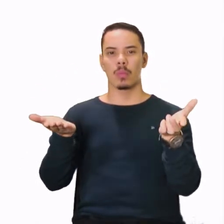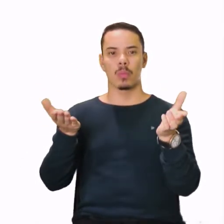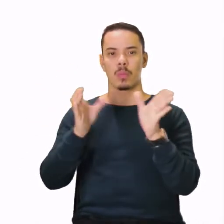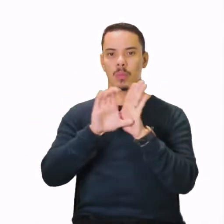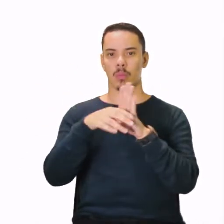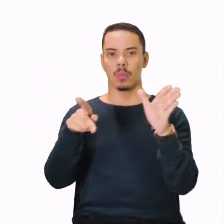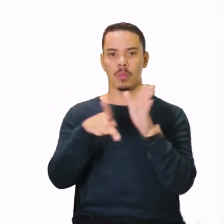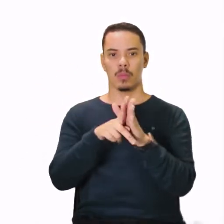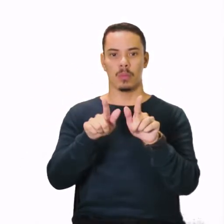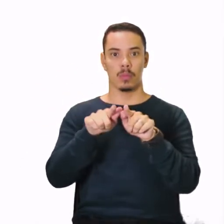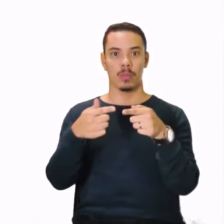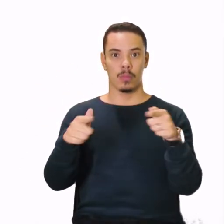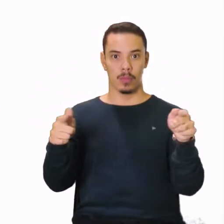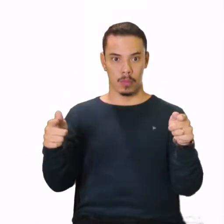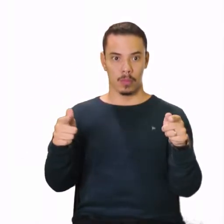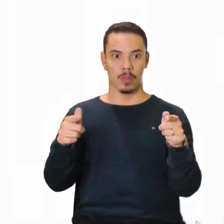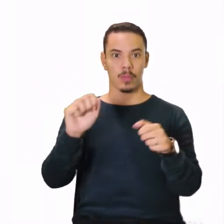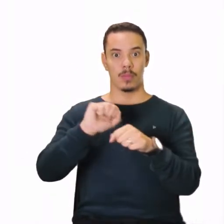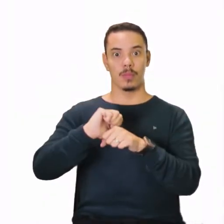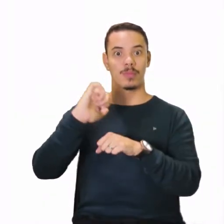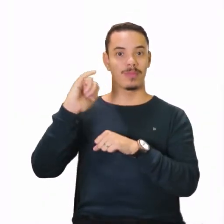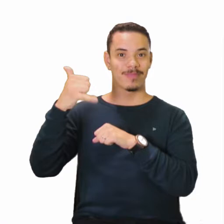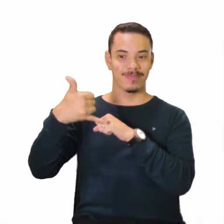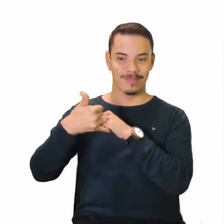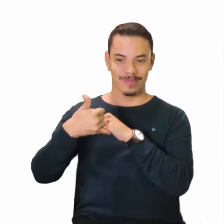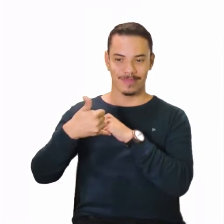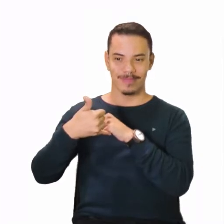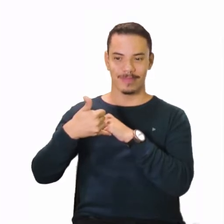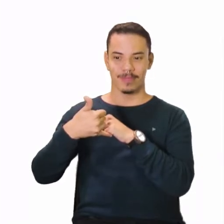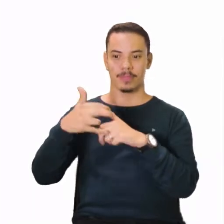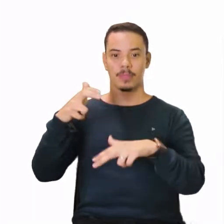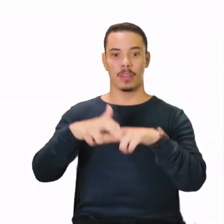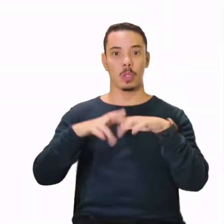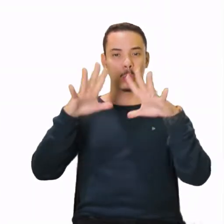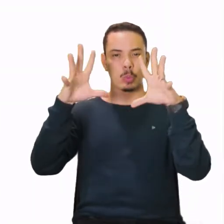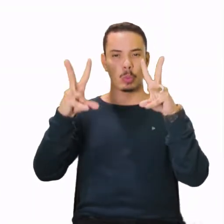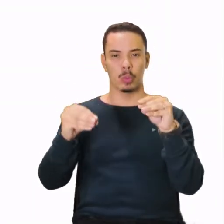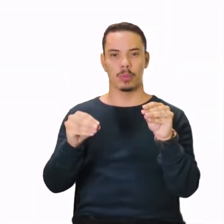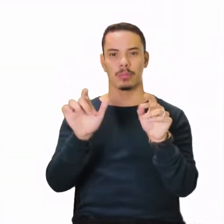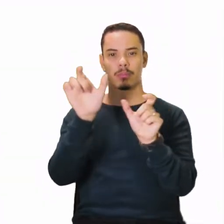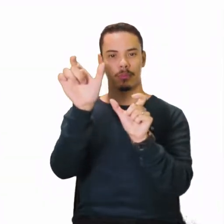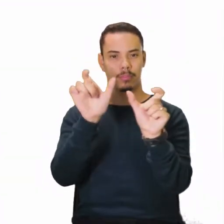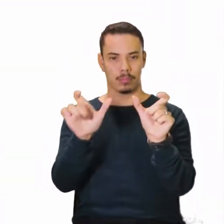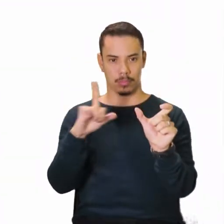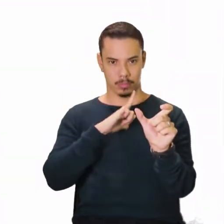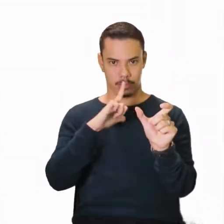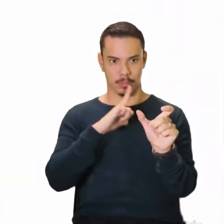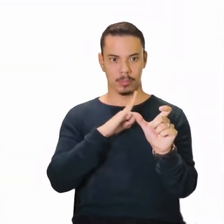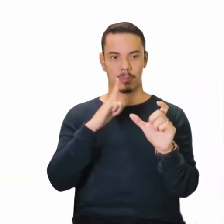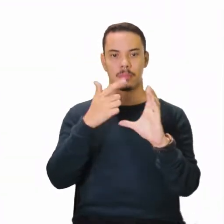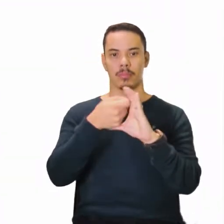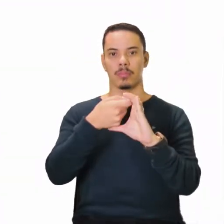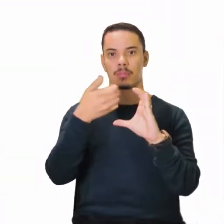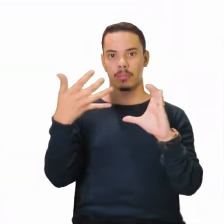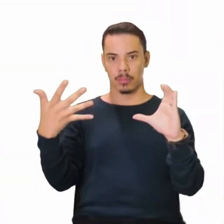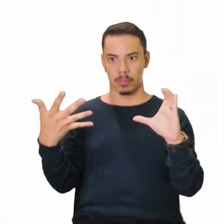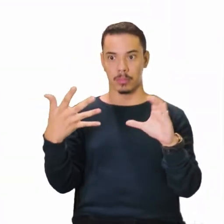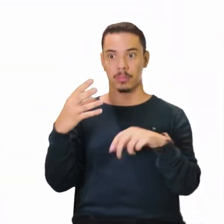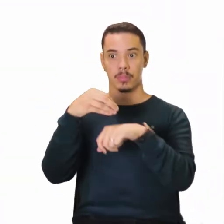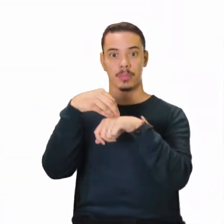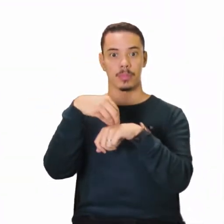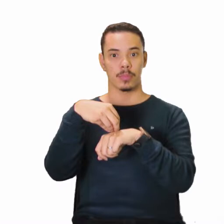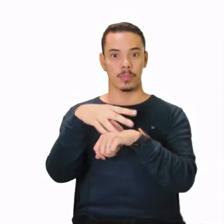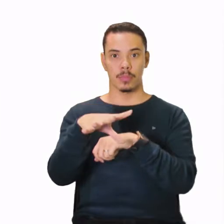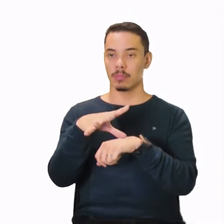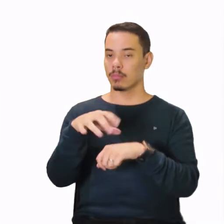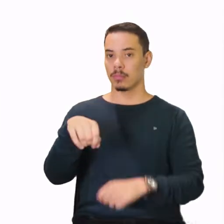classe gramatical adjetivo? Toda palavra que caracteriza o substantivo, indicando-lhe